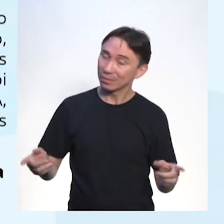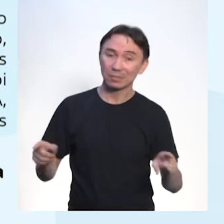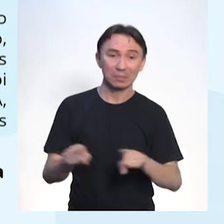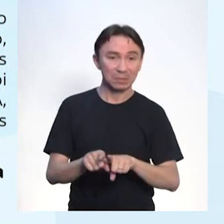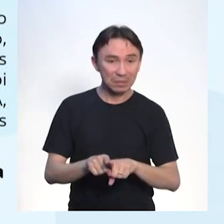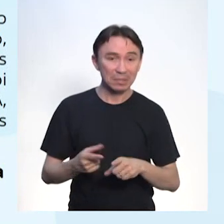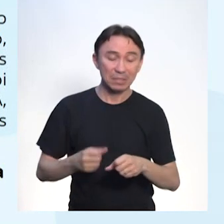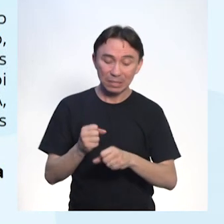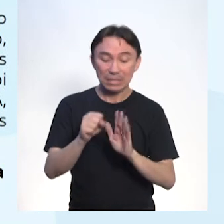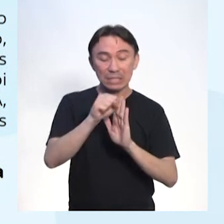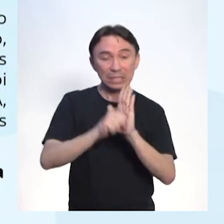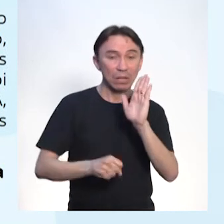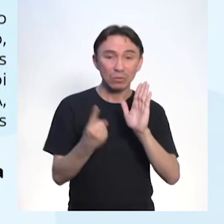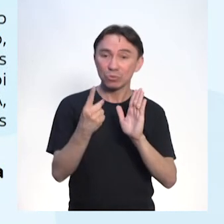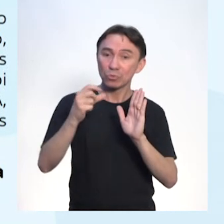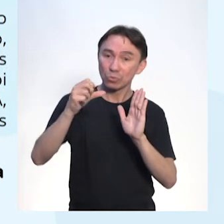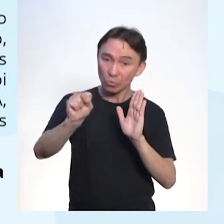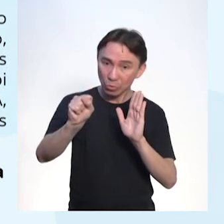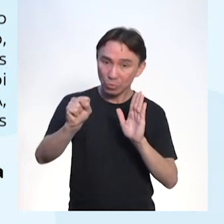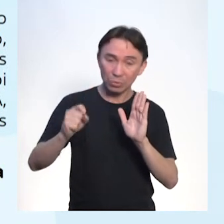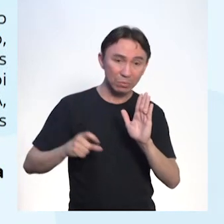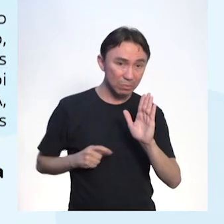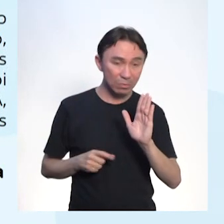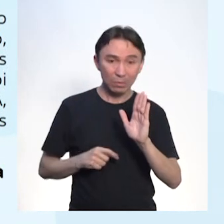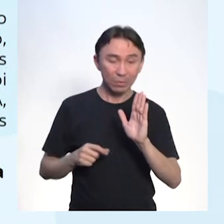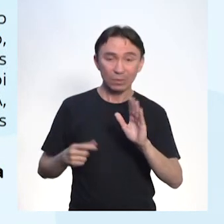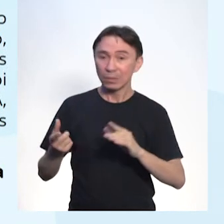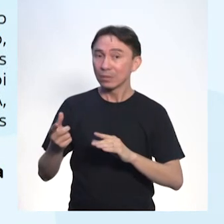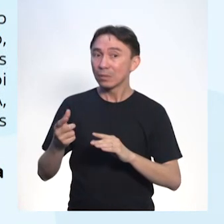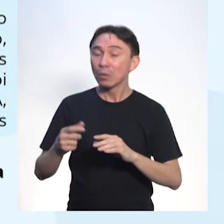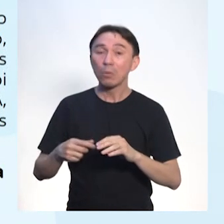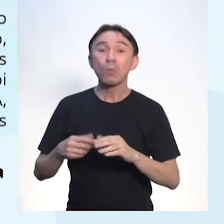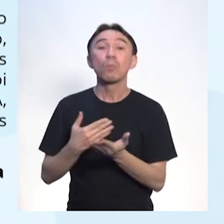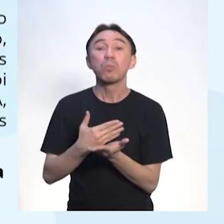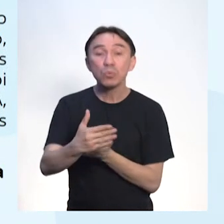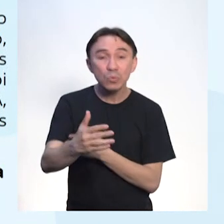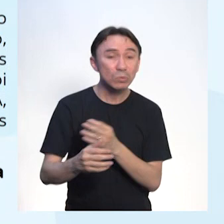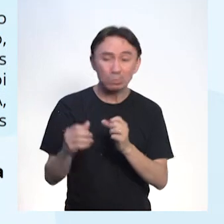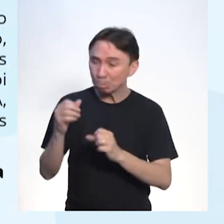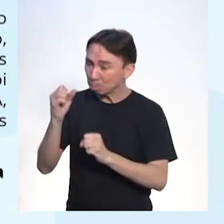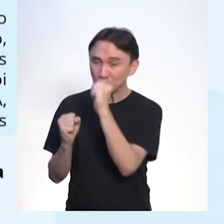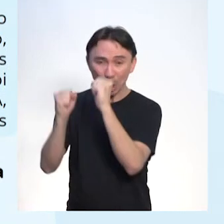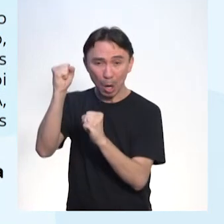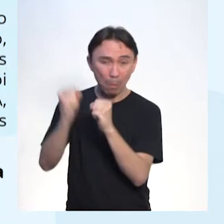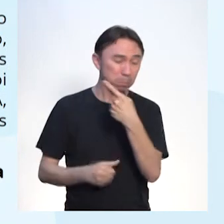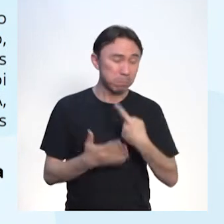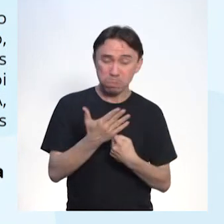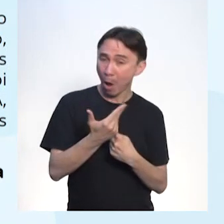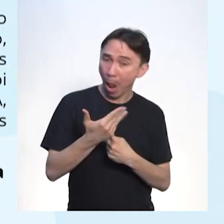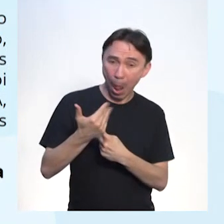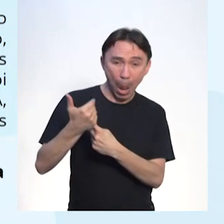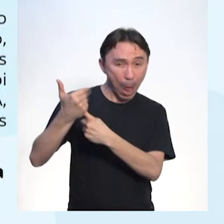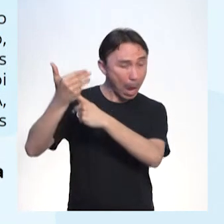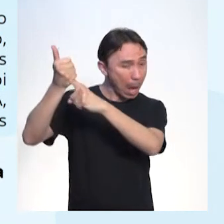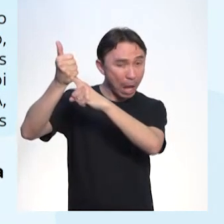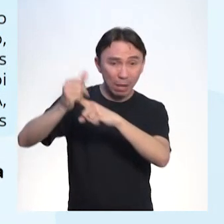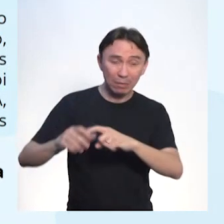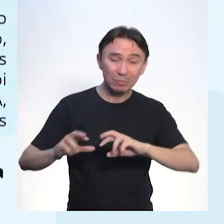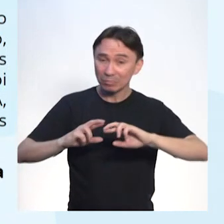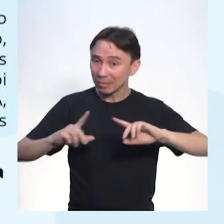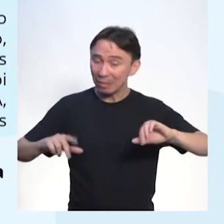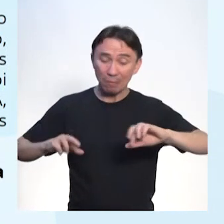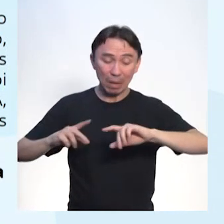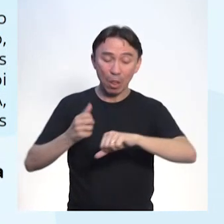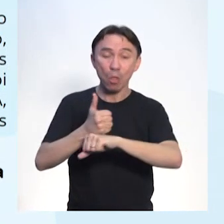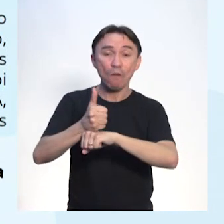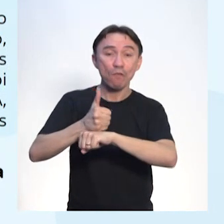um grande desenvolvimento tecnológico e proporcionou o surgimento de diversas novas